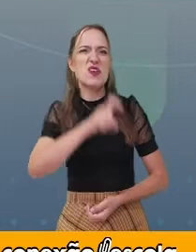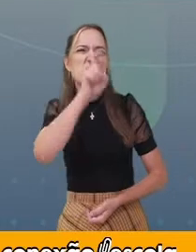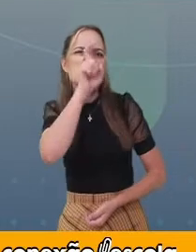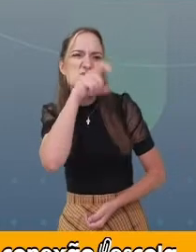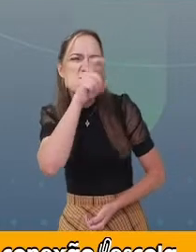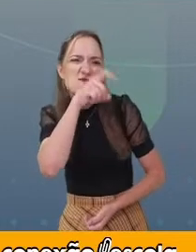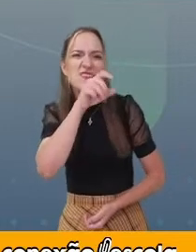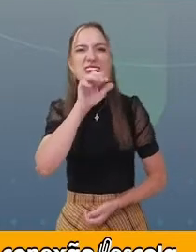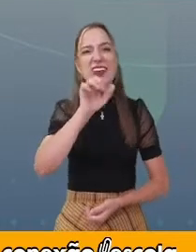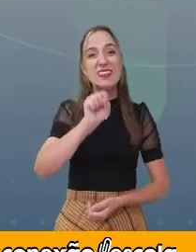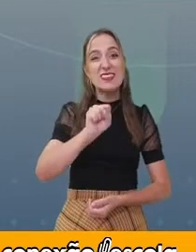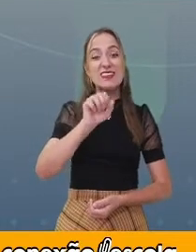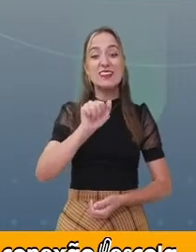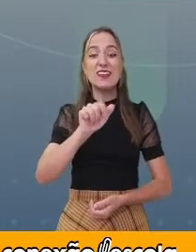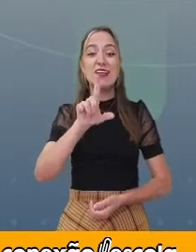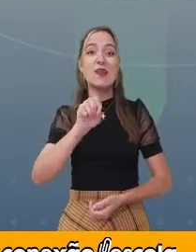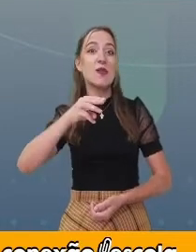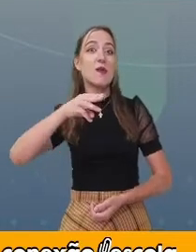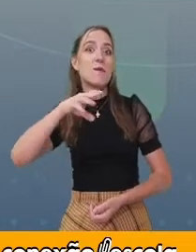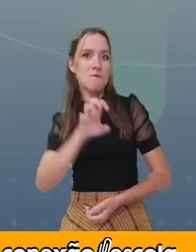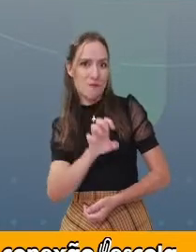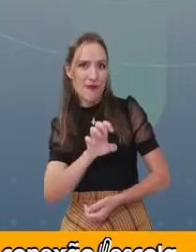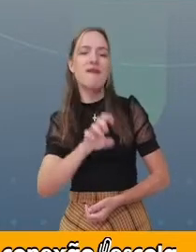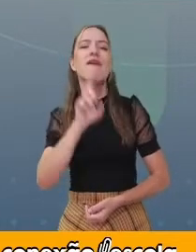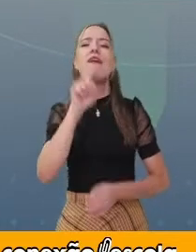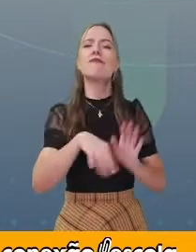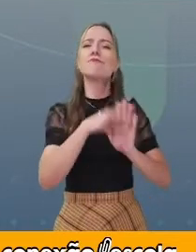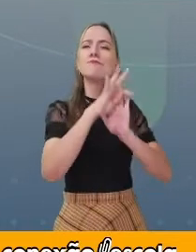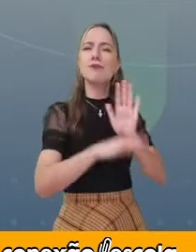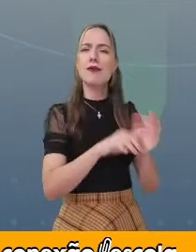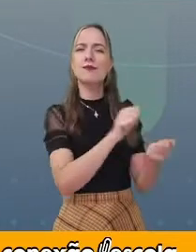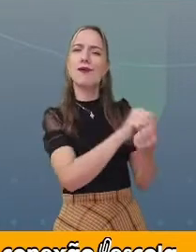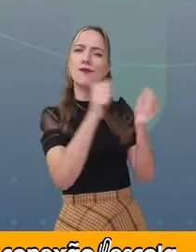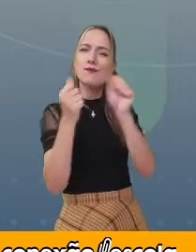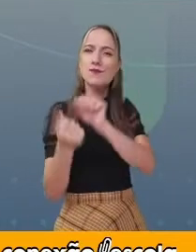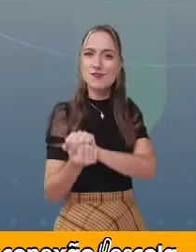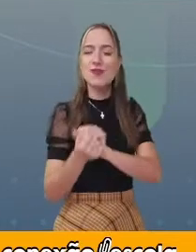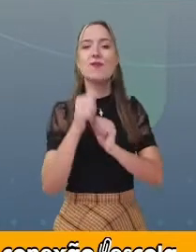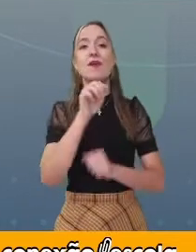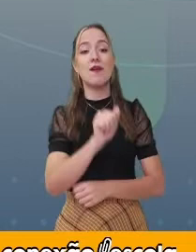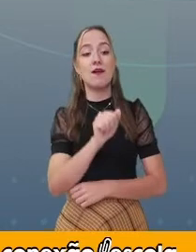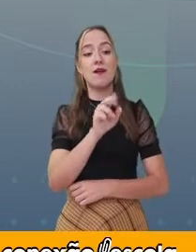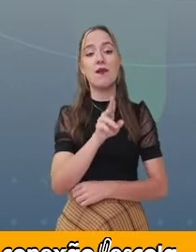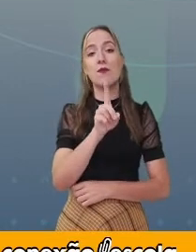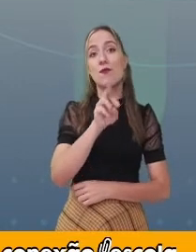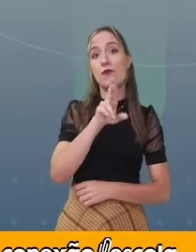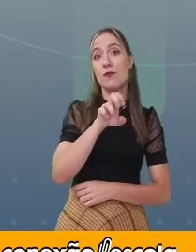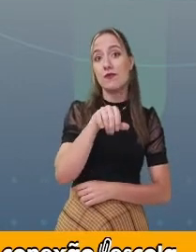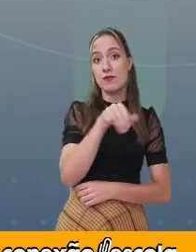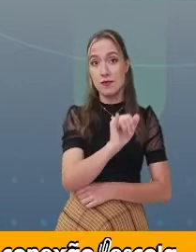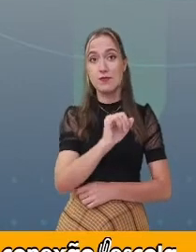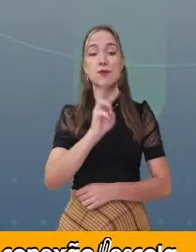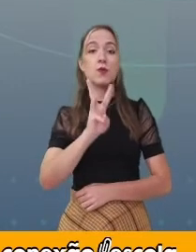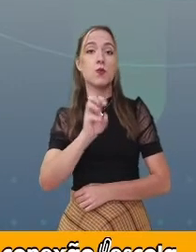A Bruxa Salomé, adaptação do texto de Audrey Wold e Don Wold.